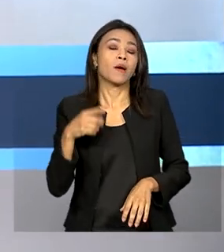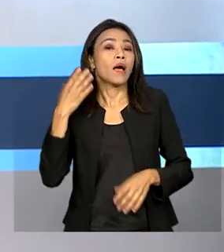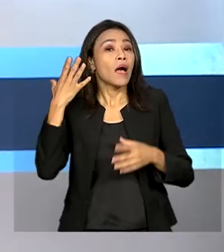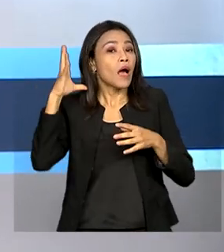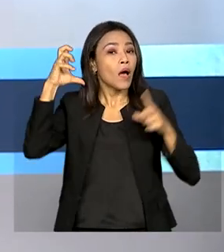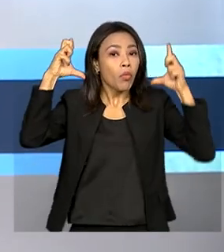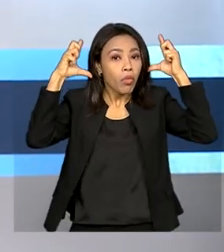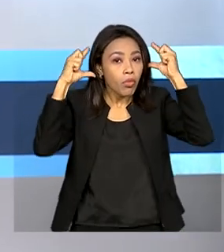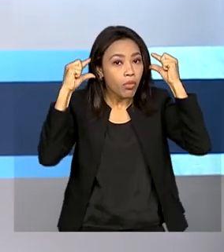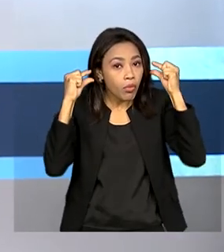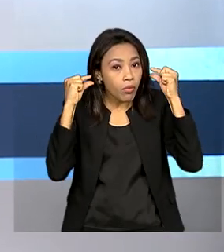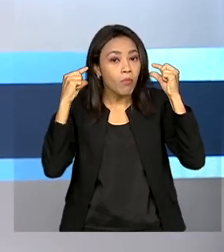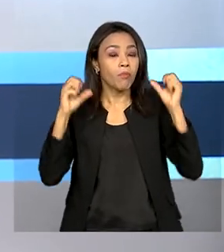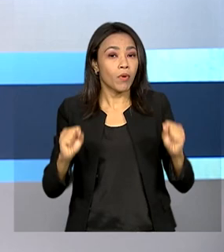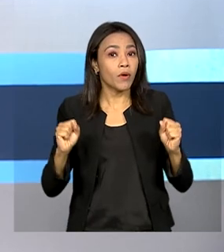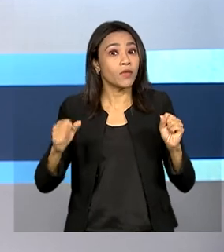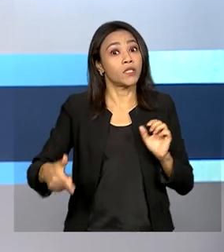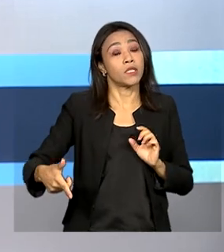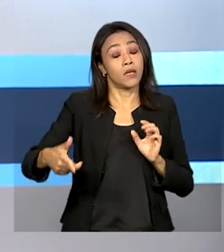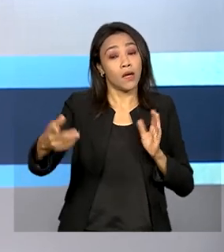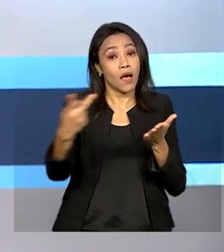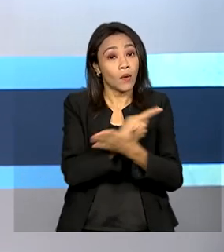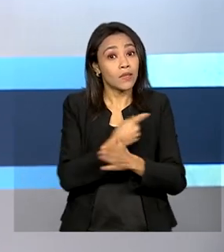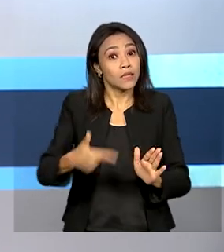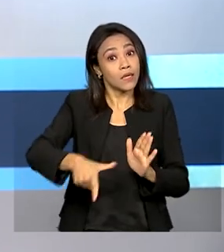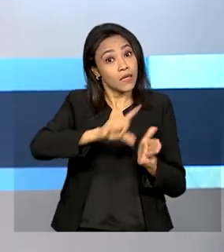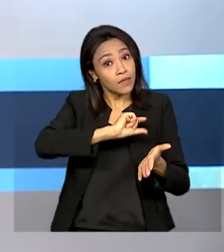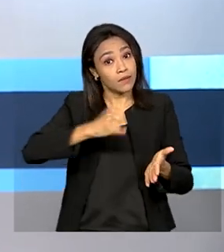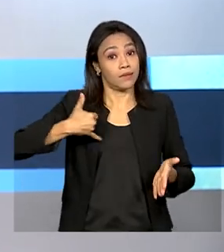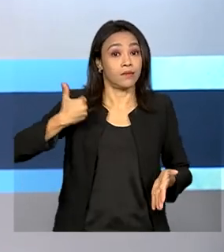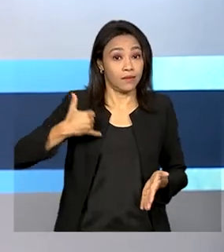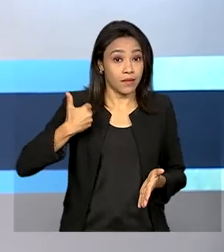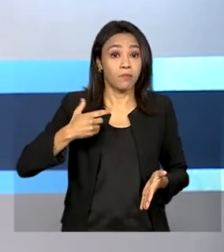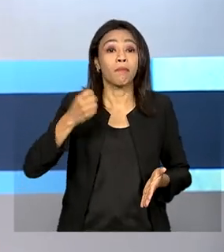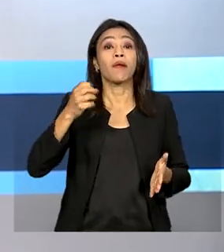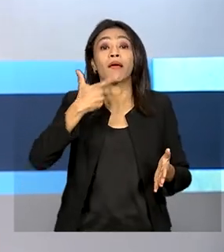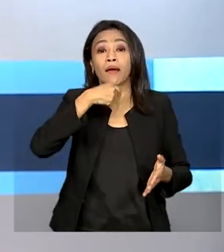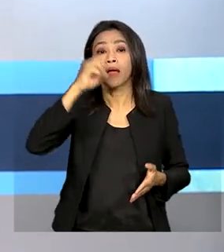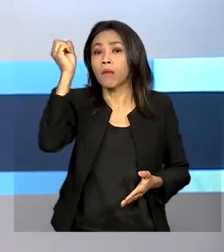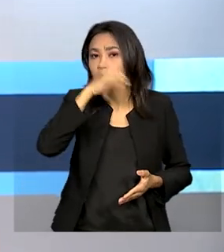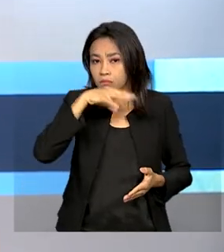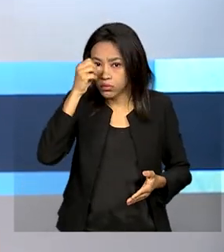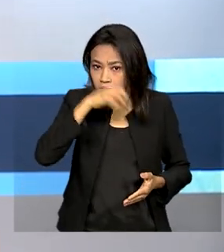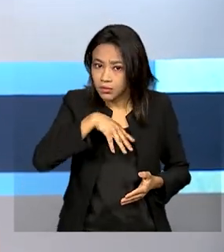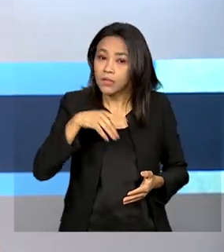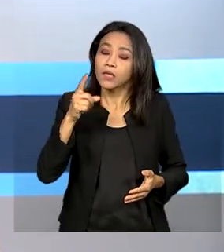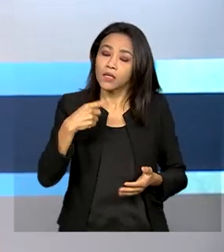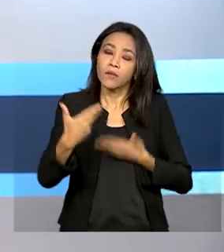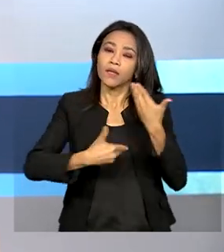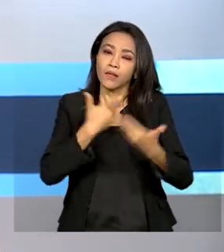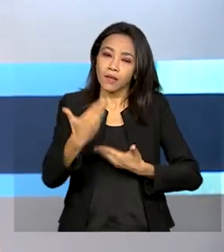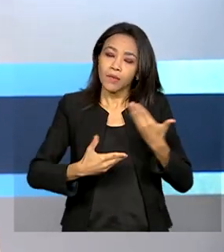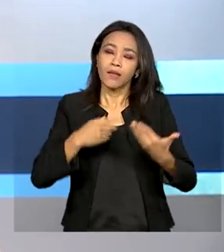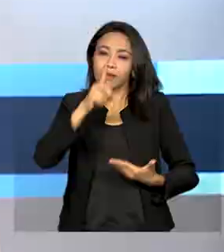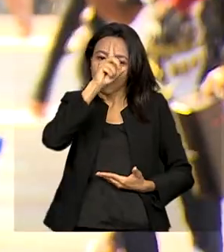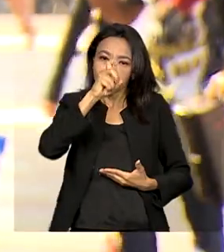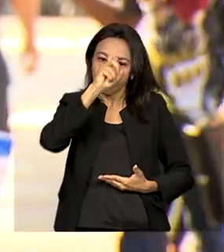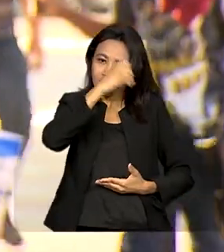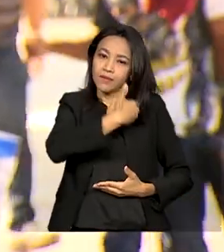pode ocorrer de forma precoce para quem abusa dos decibéis. E o tratamento pode ser feito pelo Sistema Único de